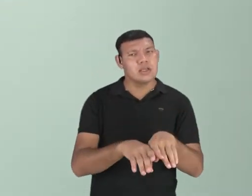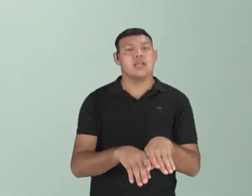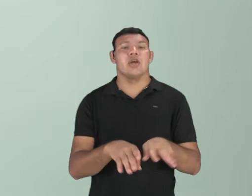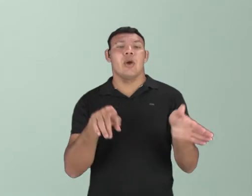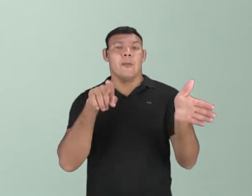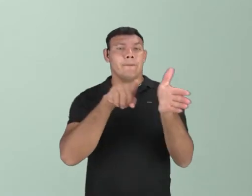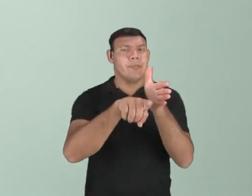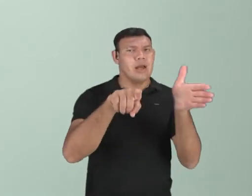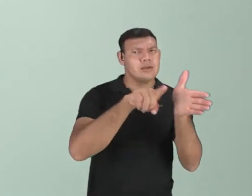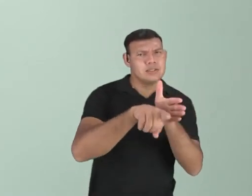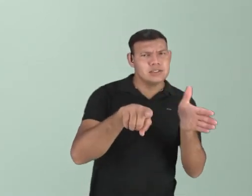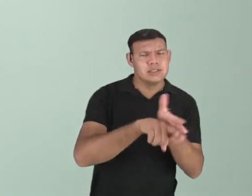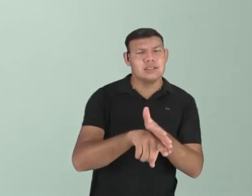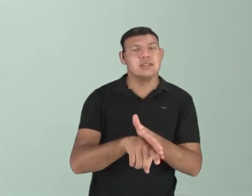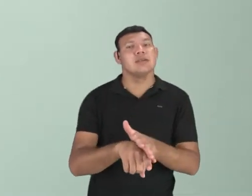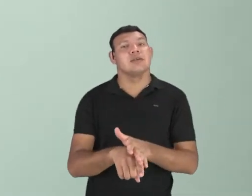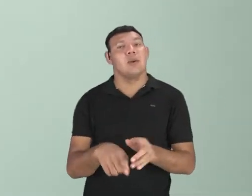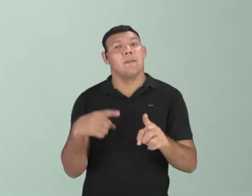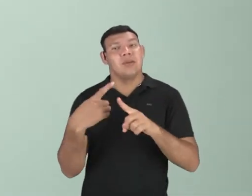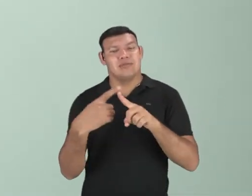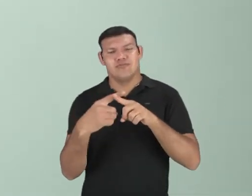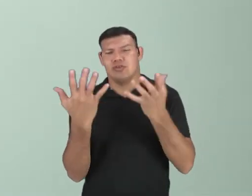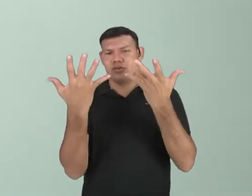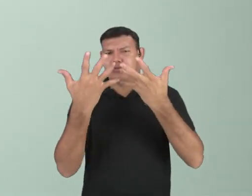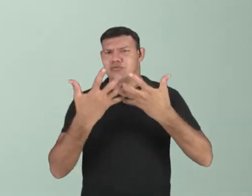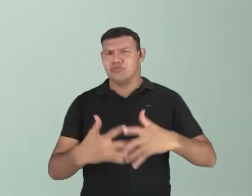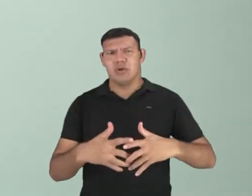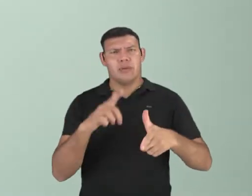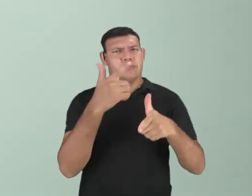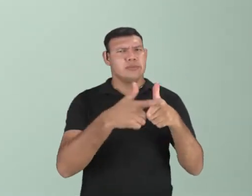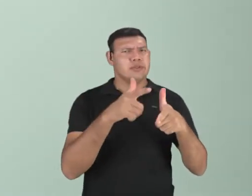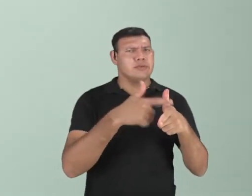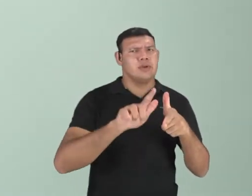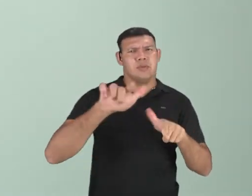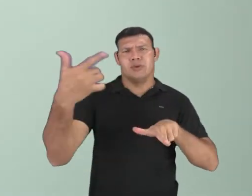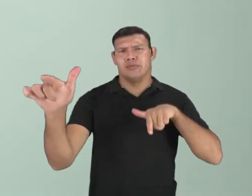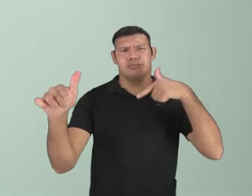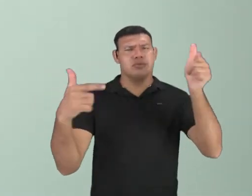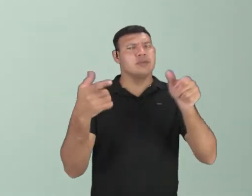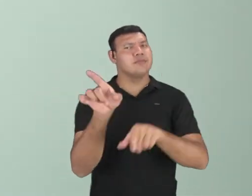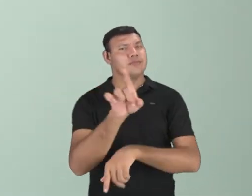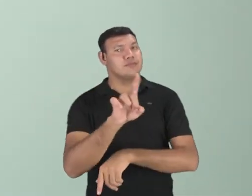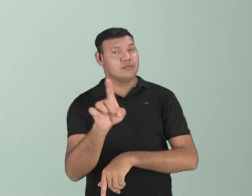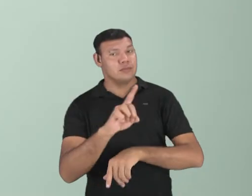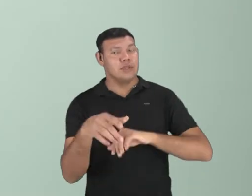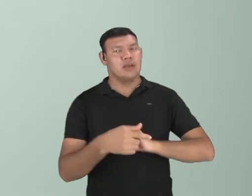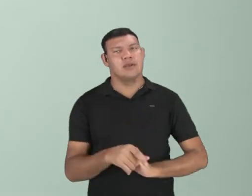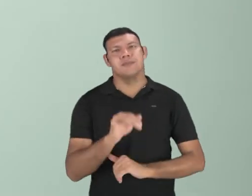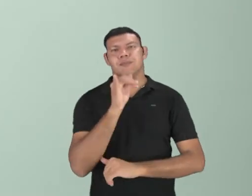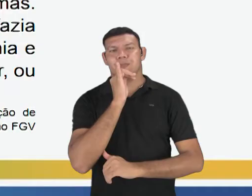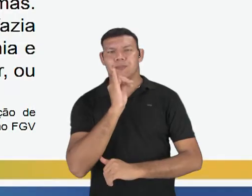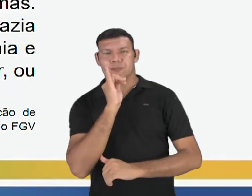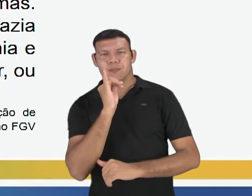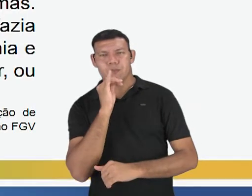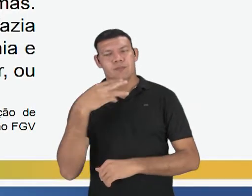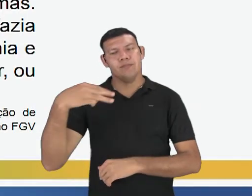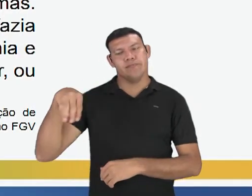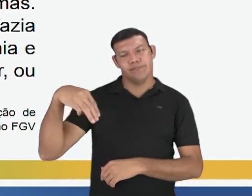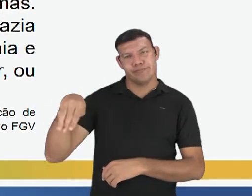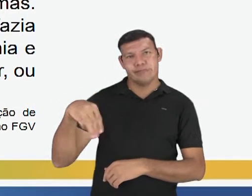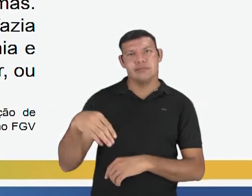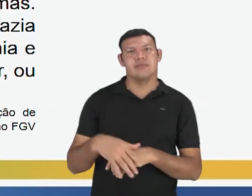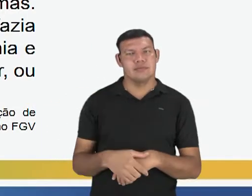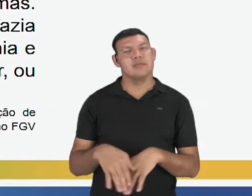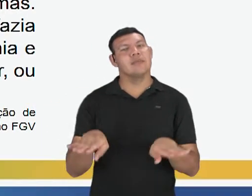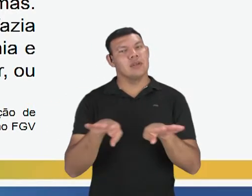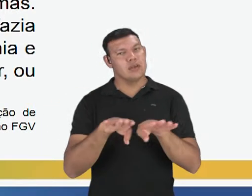problema filosófico não deve ser confundido com outros problemas qualquer, como um problema matemático. Certo que a matemática